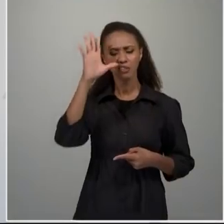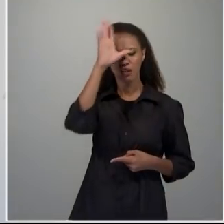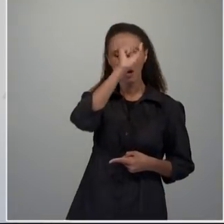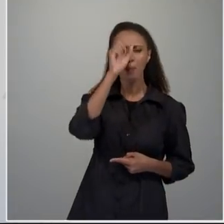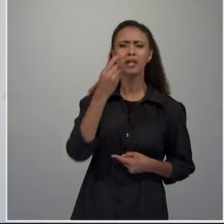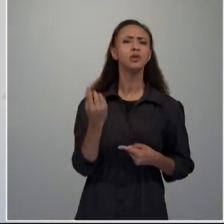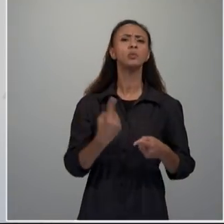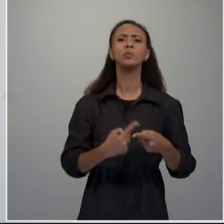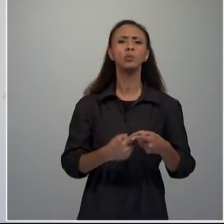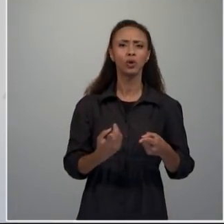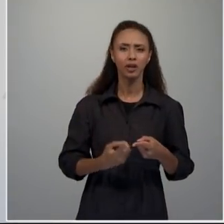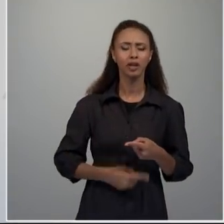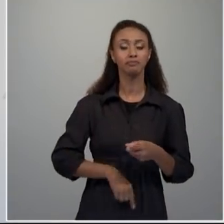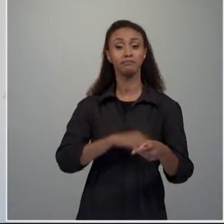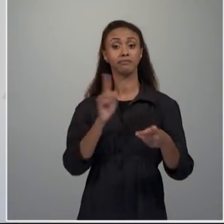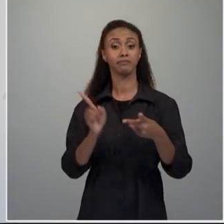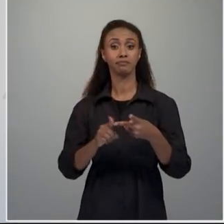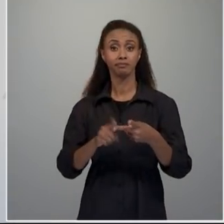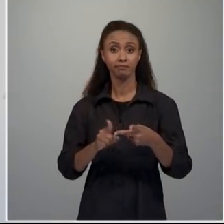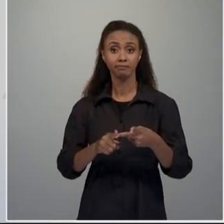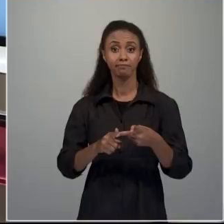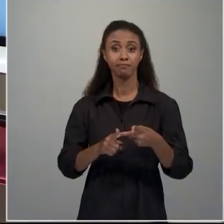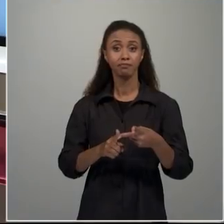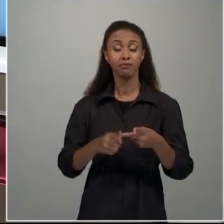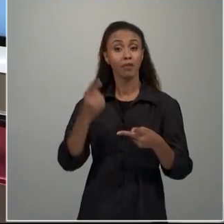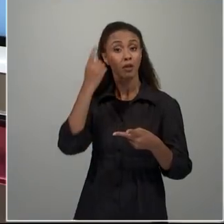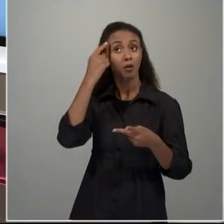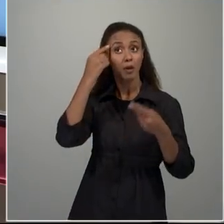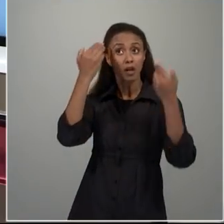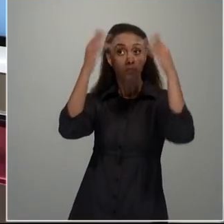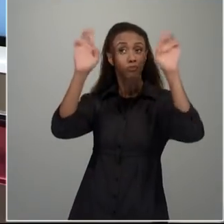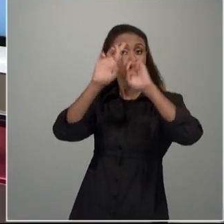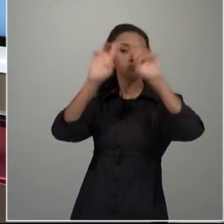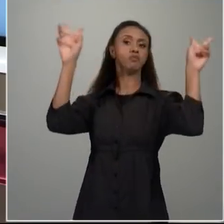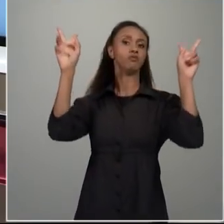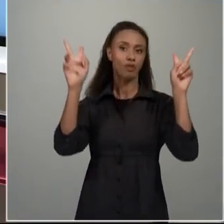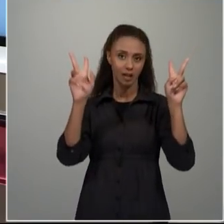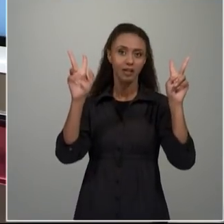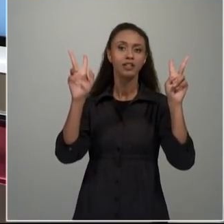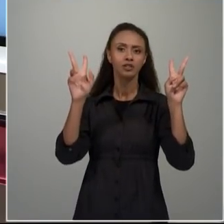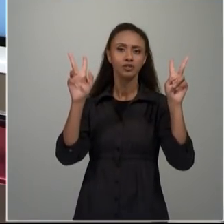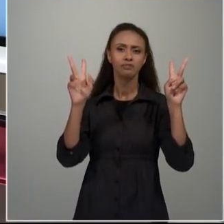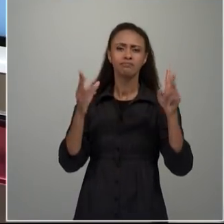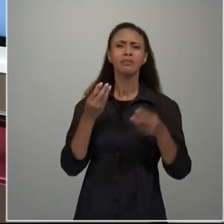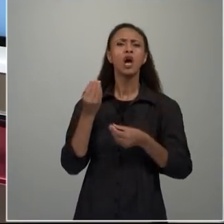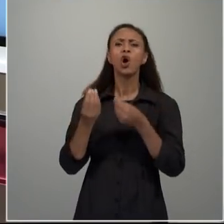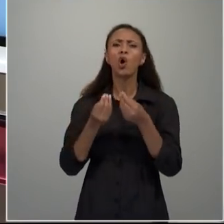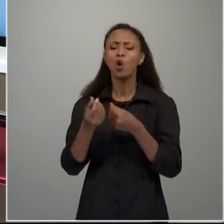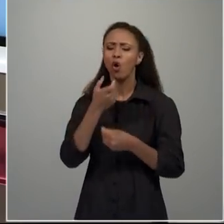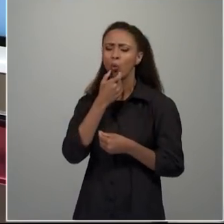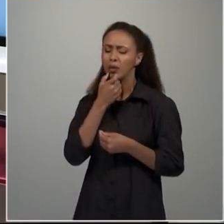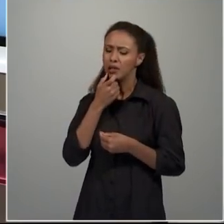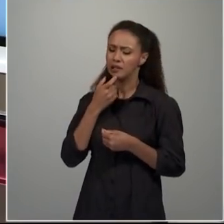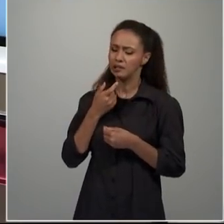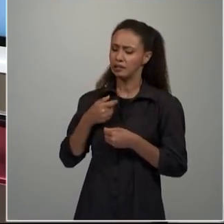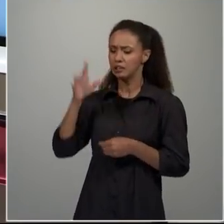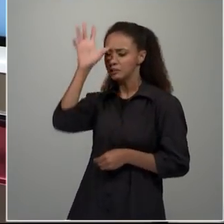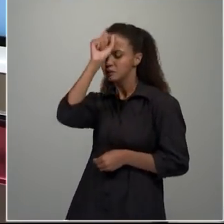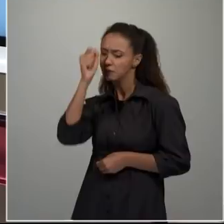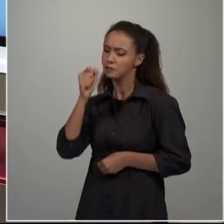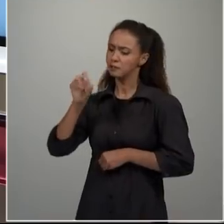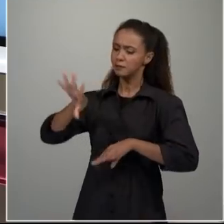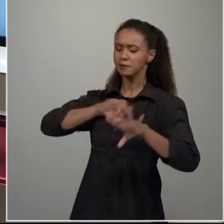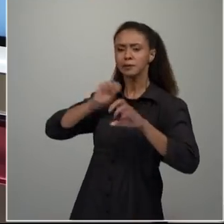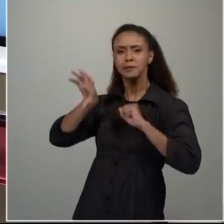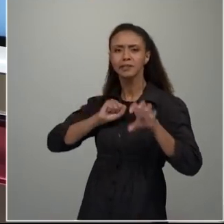falar sim ao sair do box que que é pensando fora da caixinha como é que a gente vai trabalhar com a língua inglesa como é que vão ser as nossas